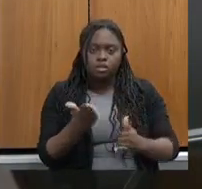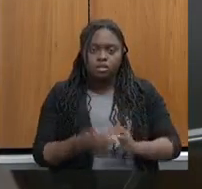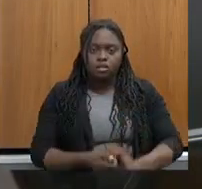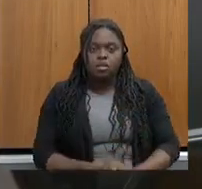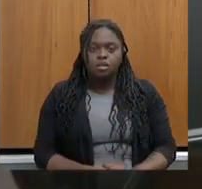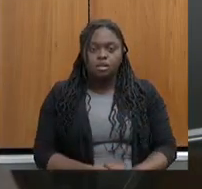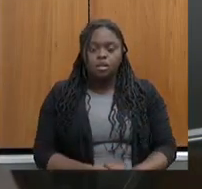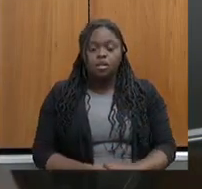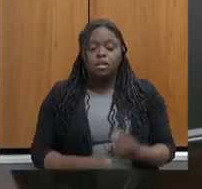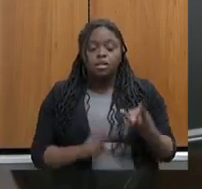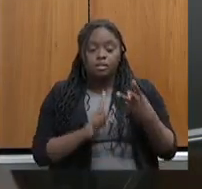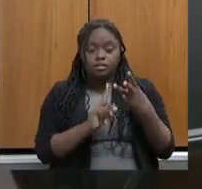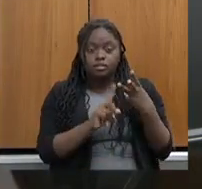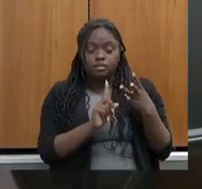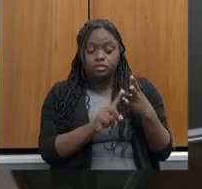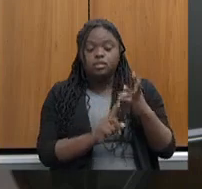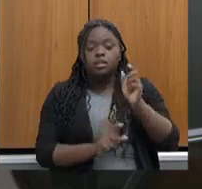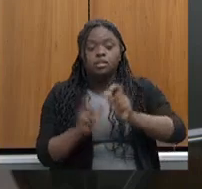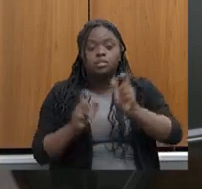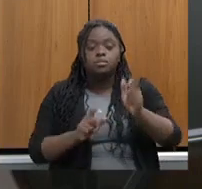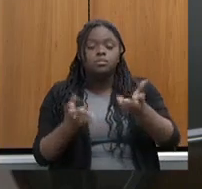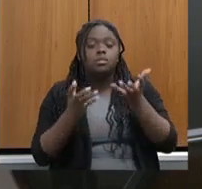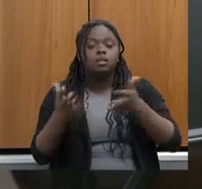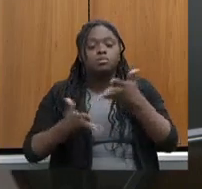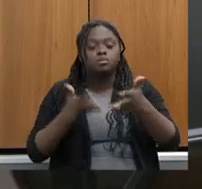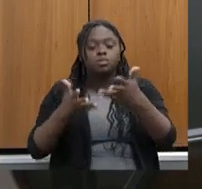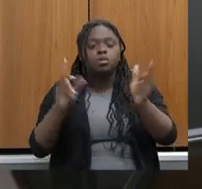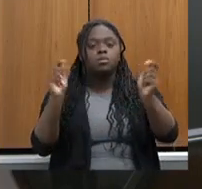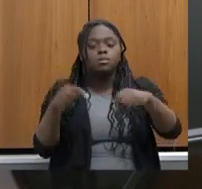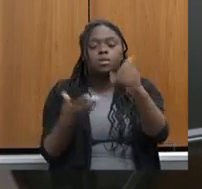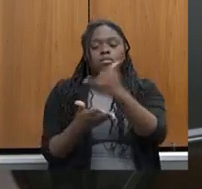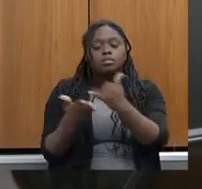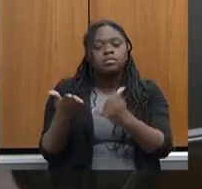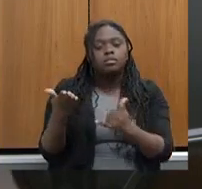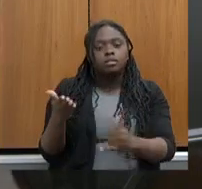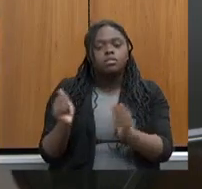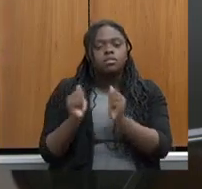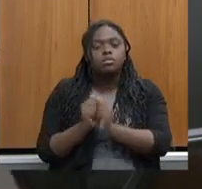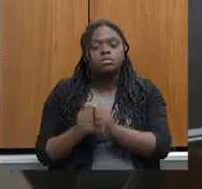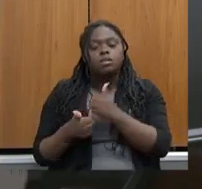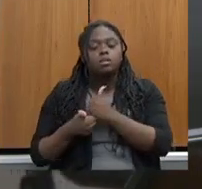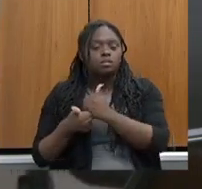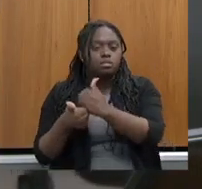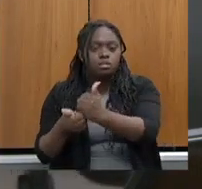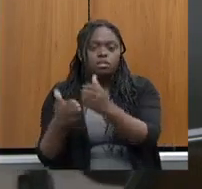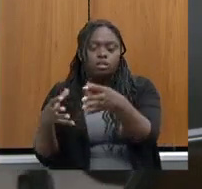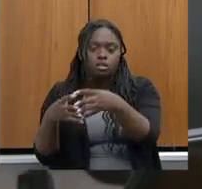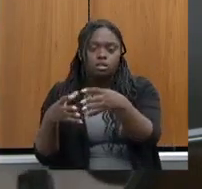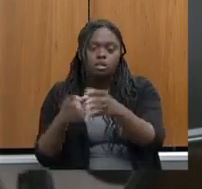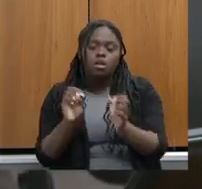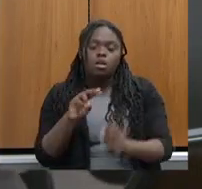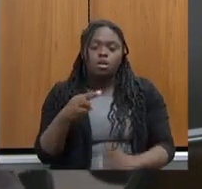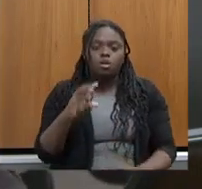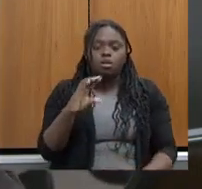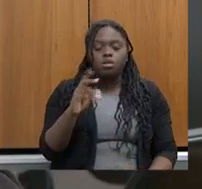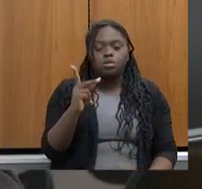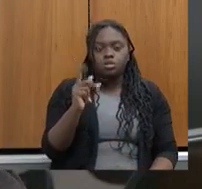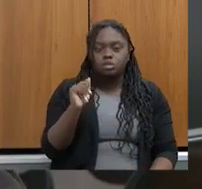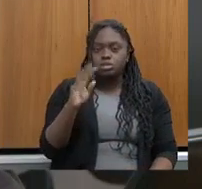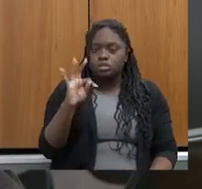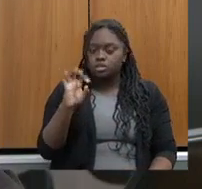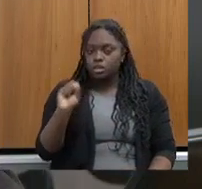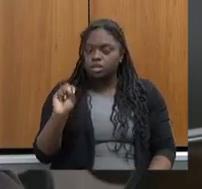3 os parlamentares que desejaram fazer uso da palavra pode se inscrever pessoalmente junto assessoria da comissão ou pelo chat Zoom os que estiverem